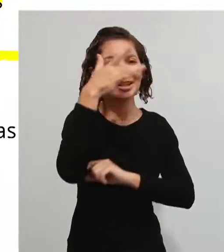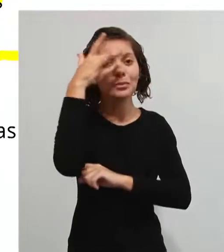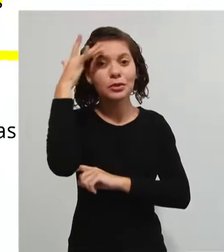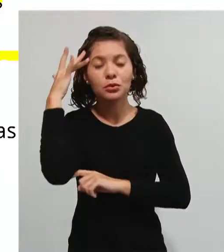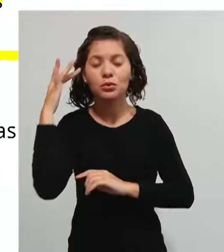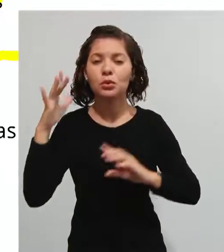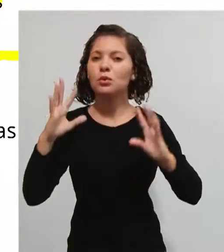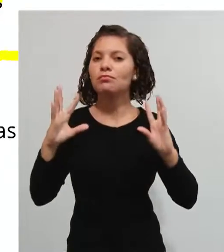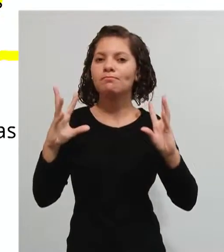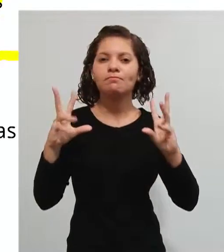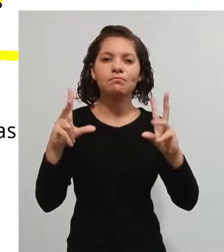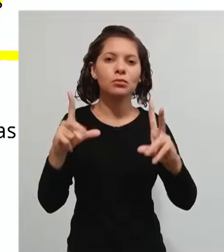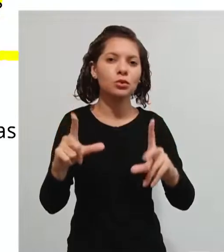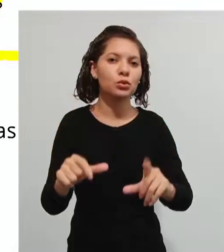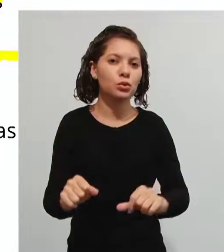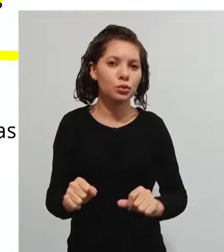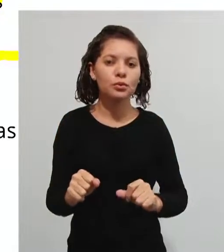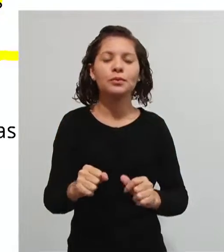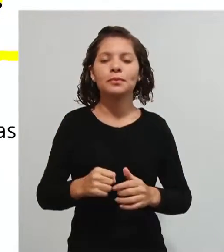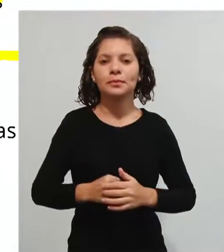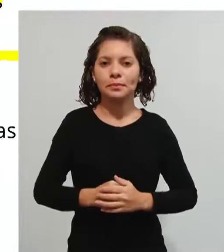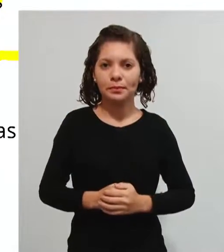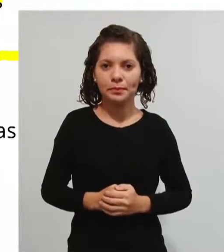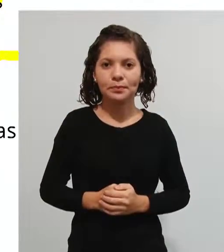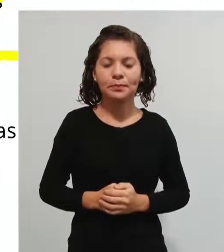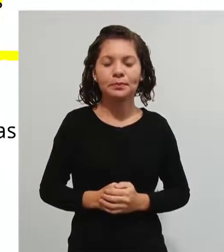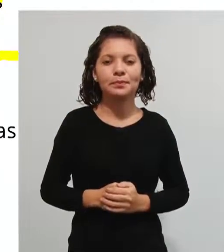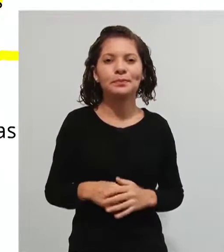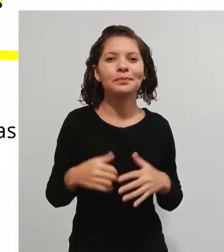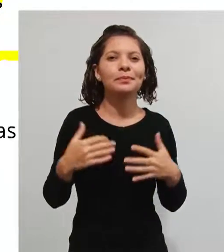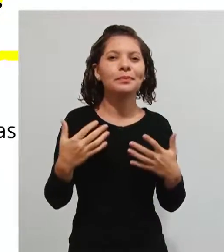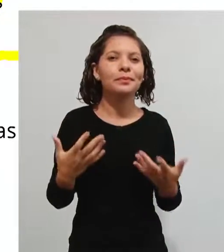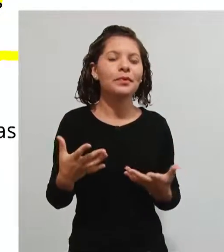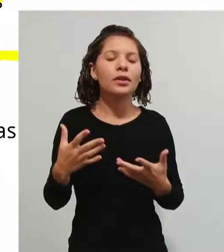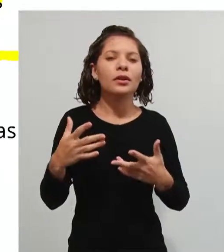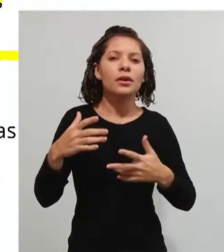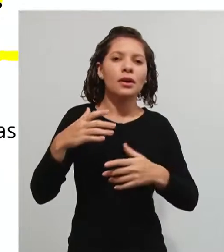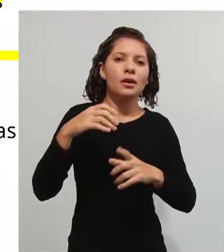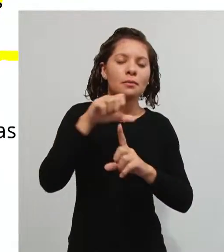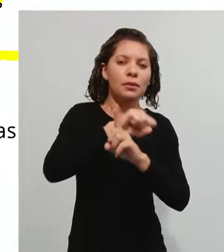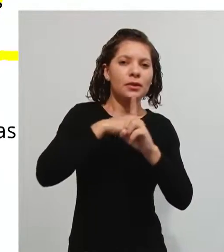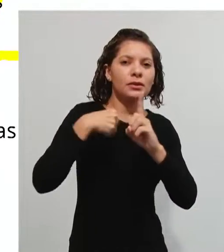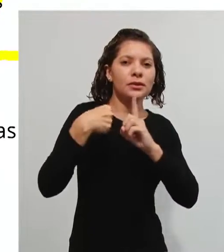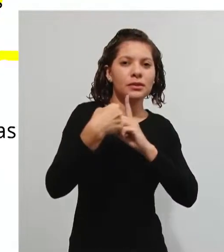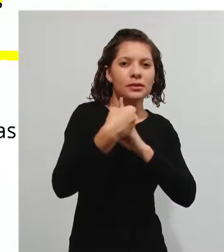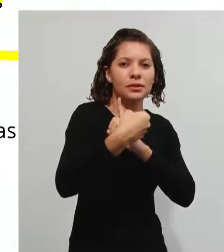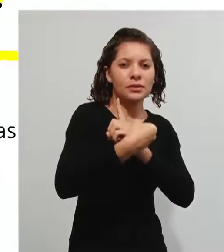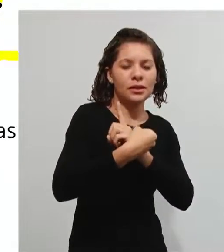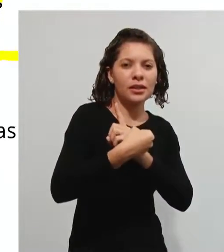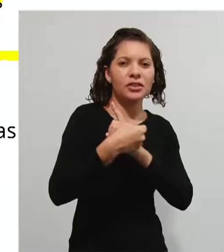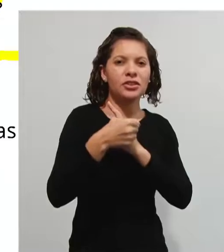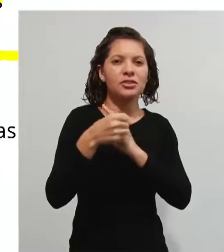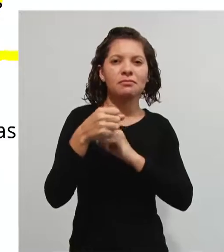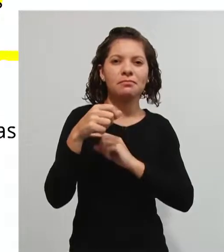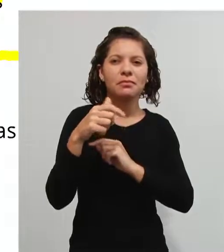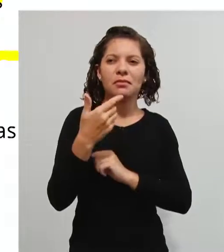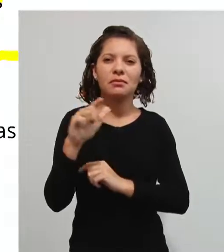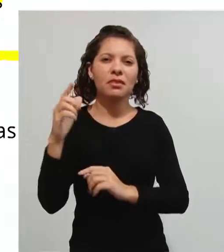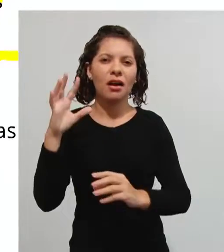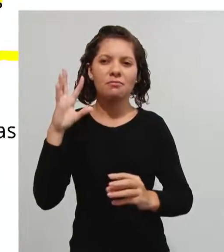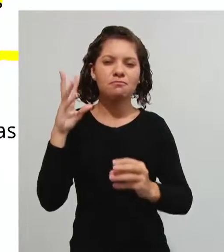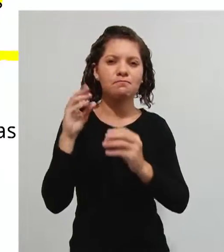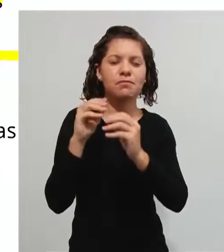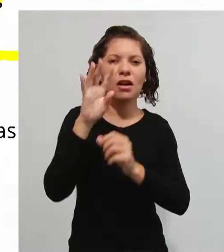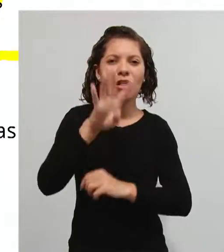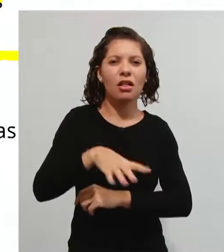estrutura vertical do Poder Executivo. Ou seja, ele não está dentro daquele nível hierárquico que eu acabei de estratificar para